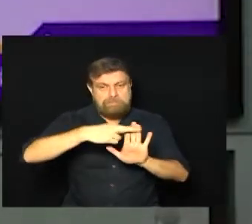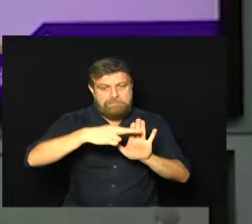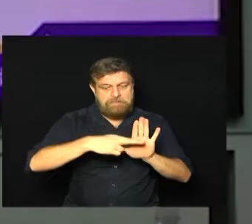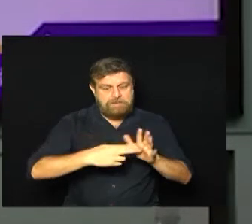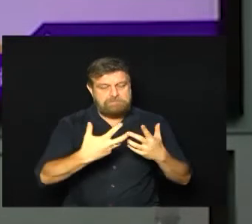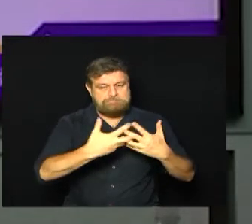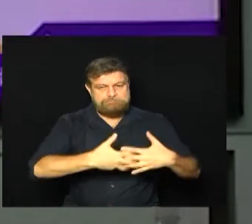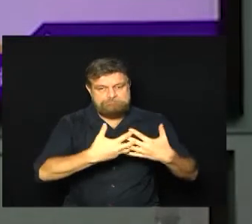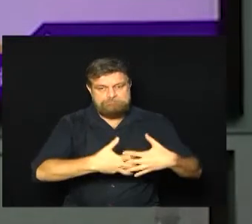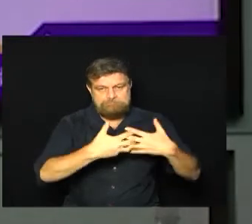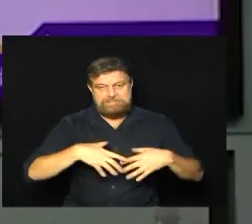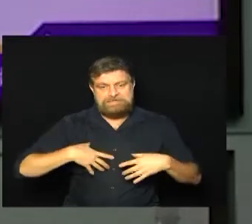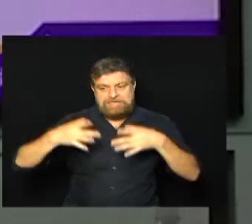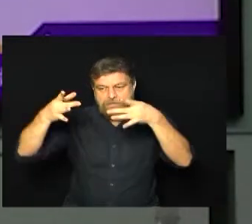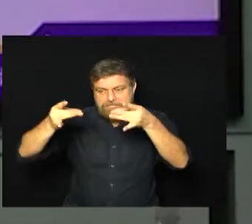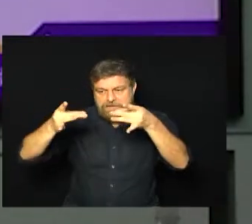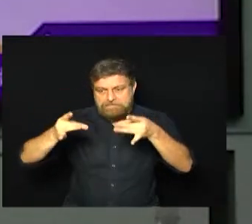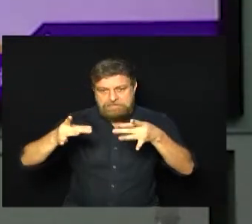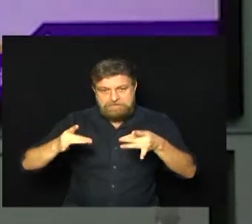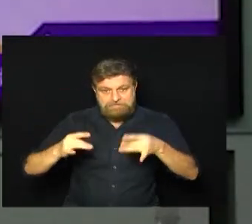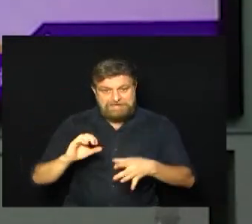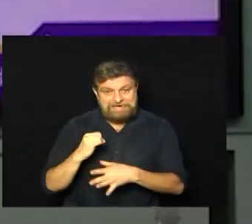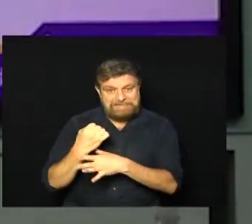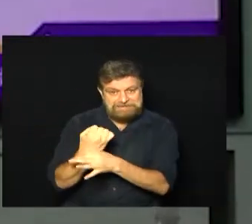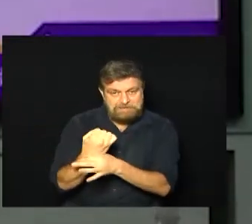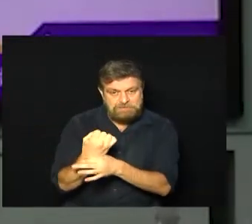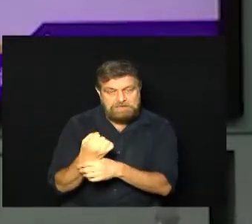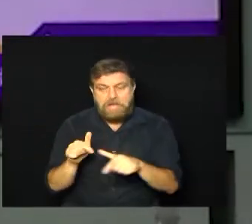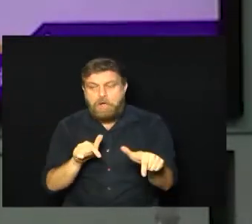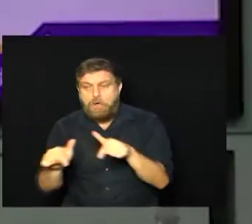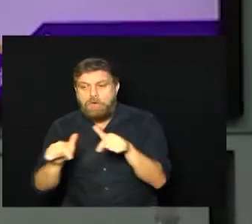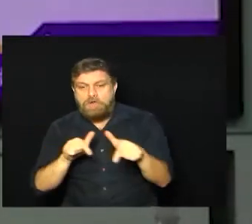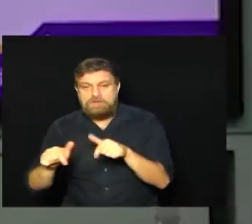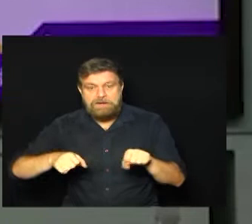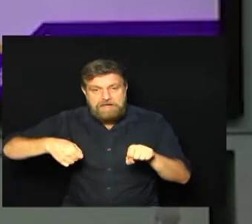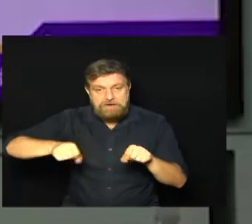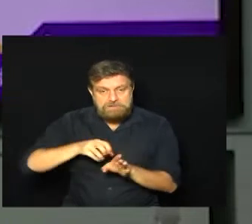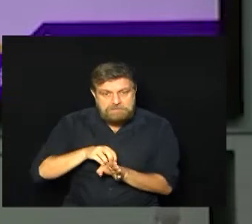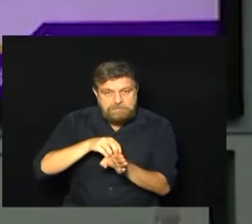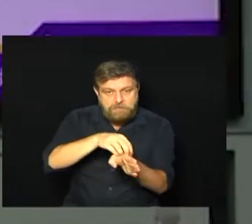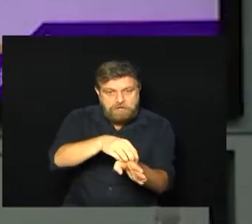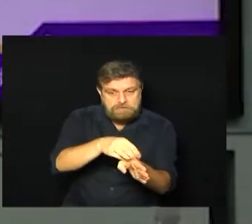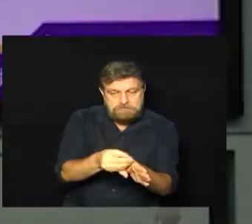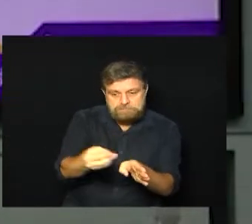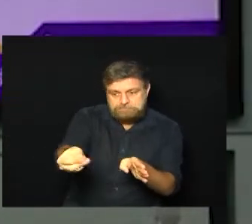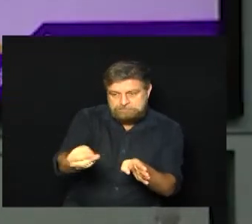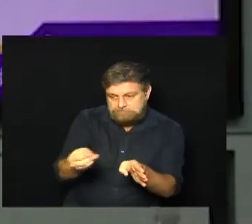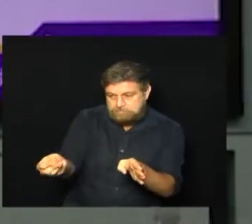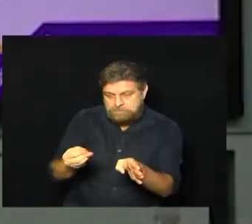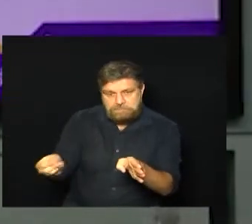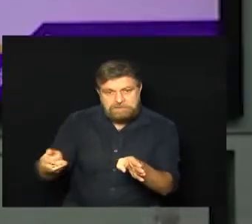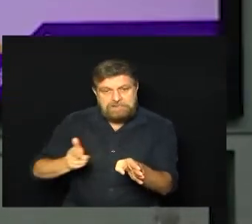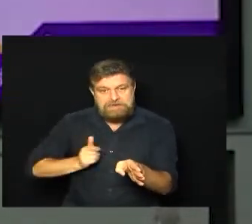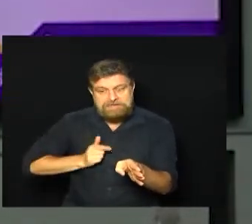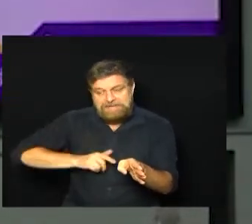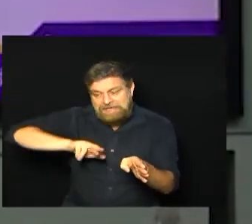que especifica as regras de segurança do serviço de transporte de mercadoria em motocicletas e motonetas. Aqui nós colocamos a diferença de